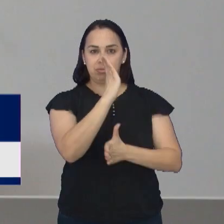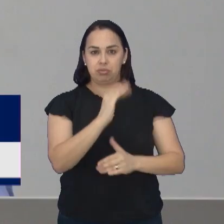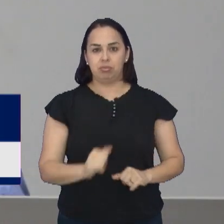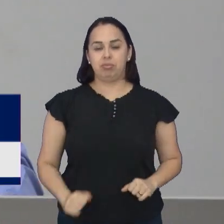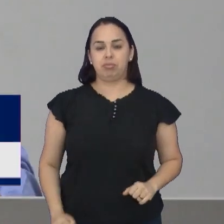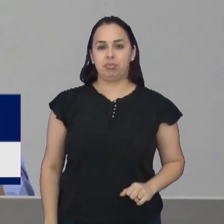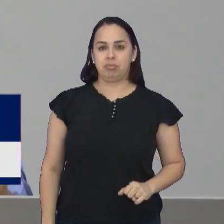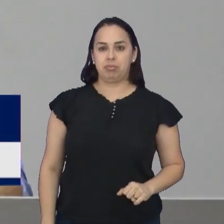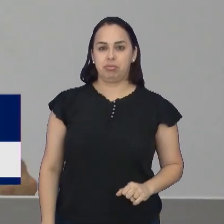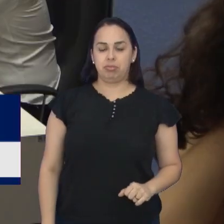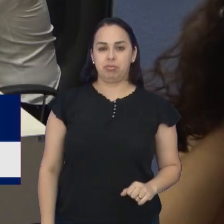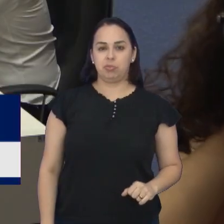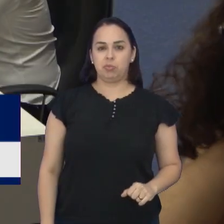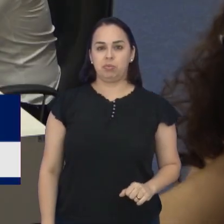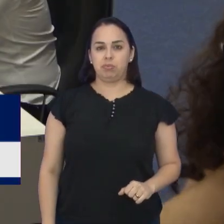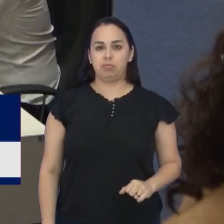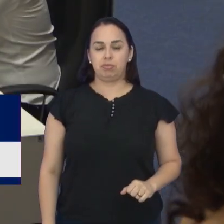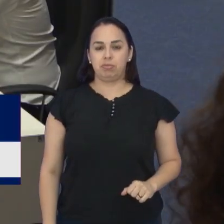unanimidade.